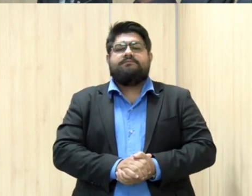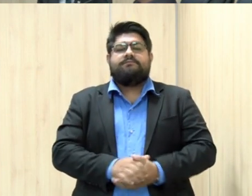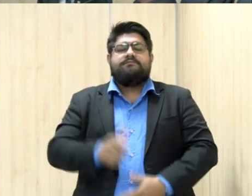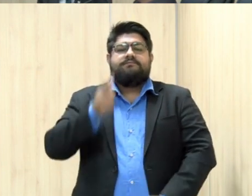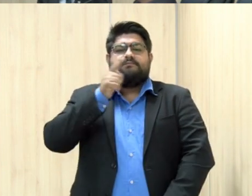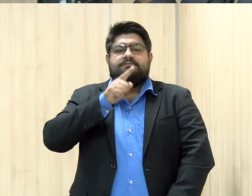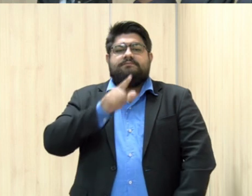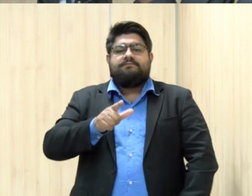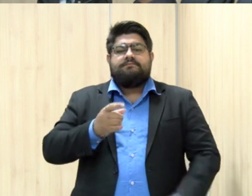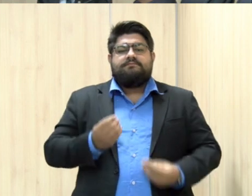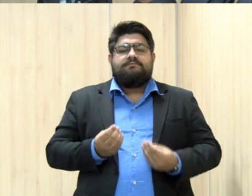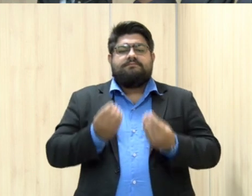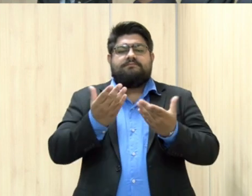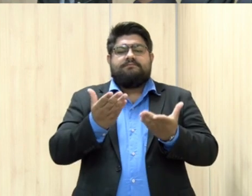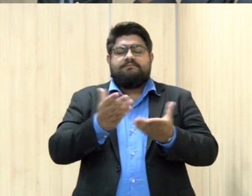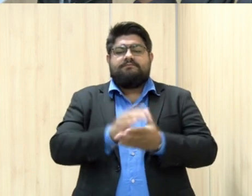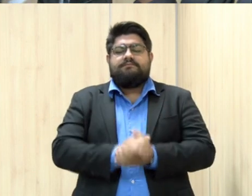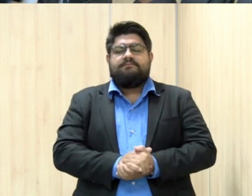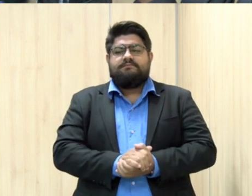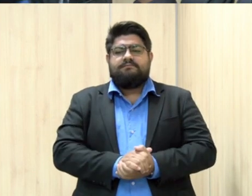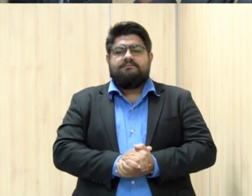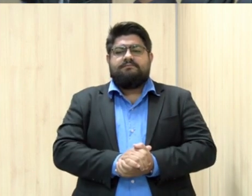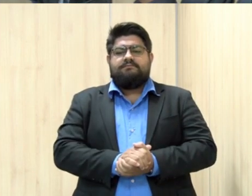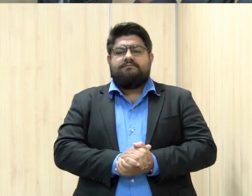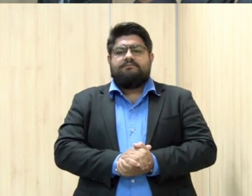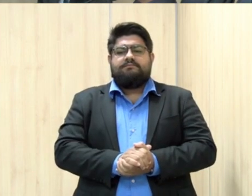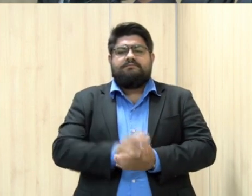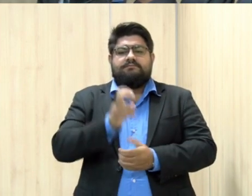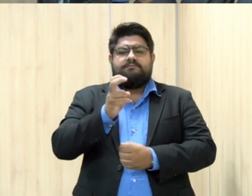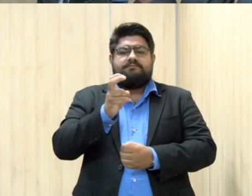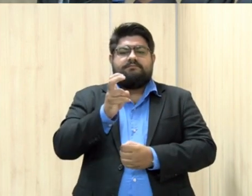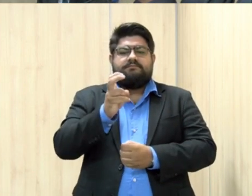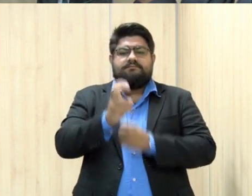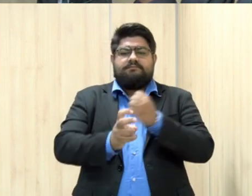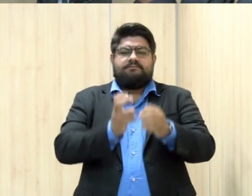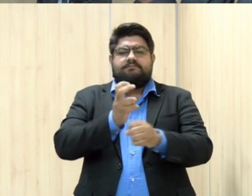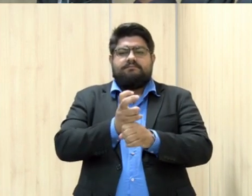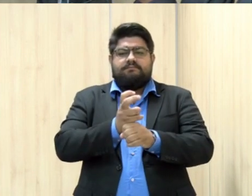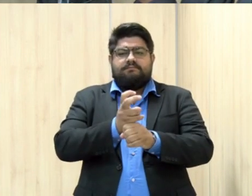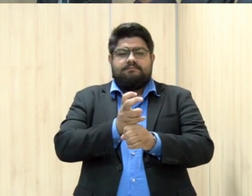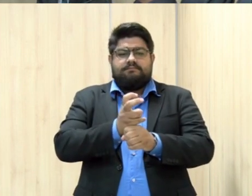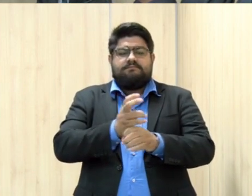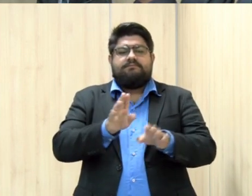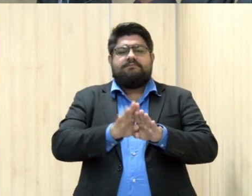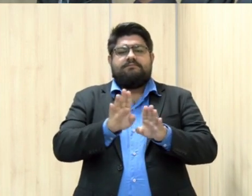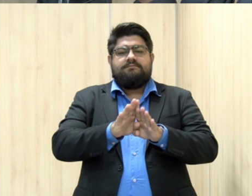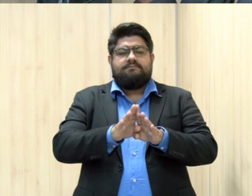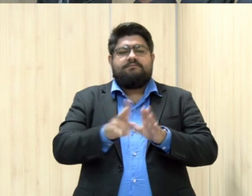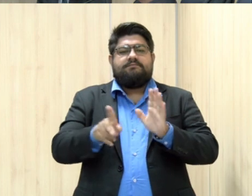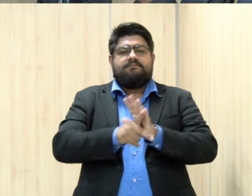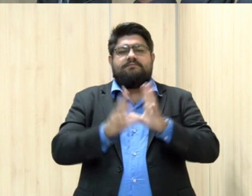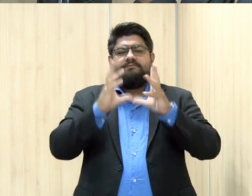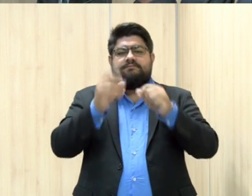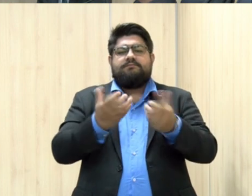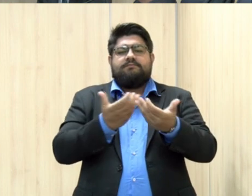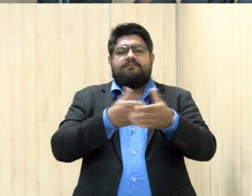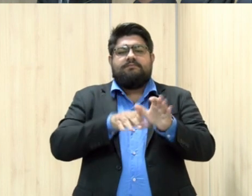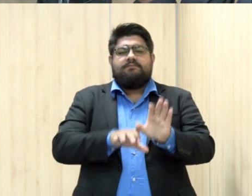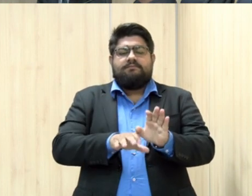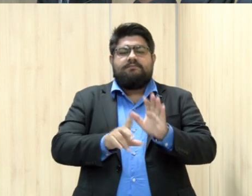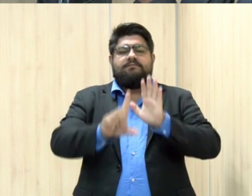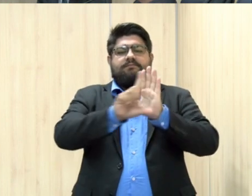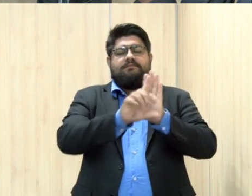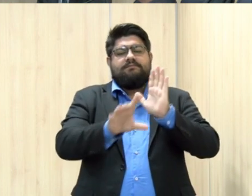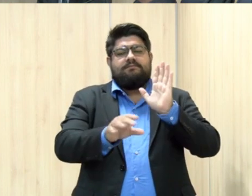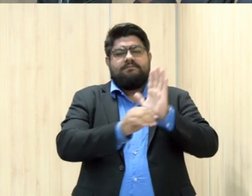para concessão de quinquênios e sexta parte para todos os servidores públicos estaduais no